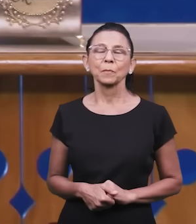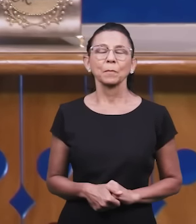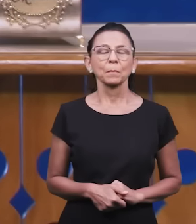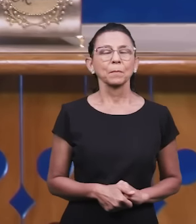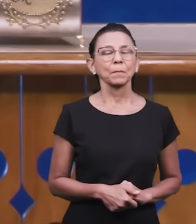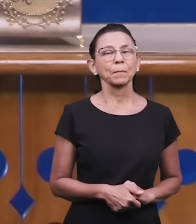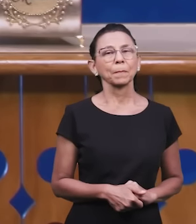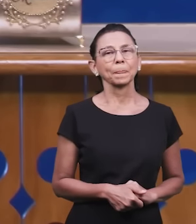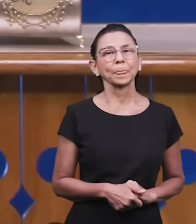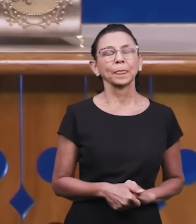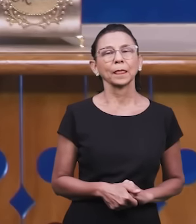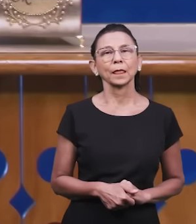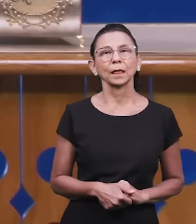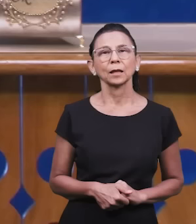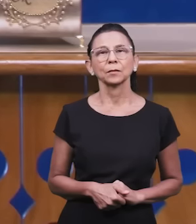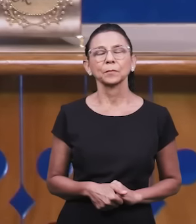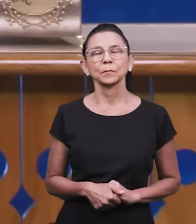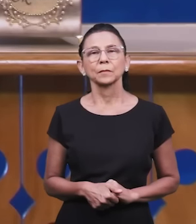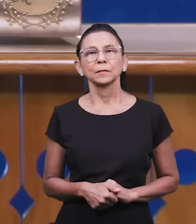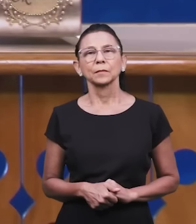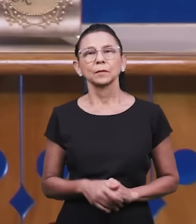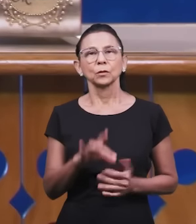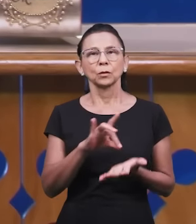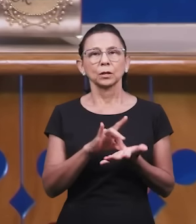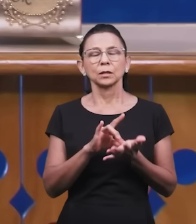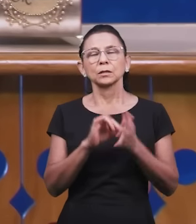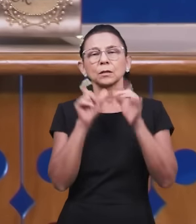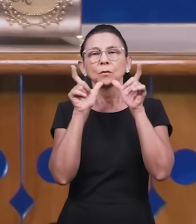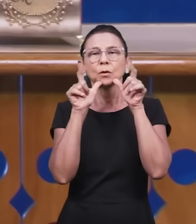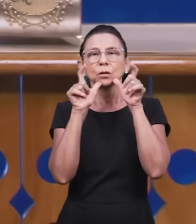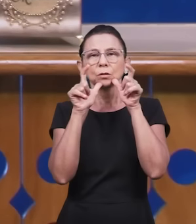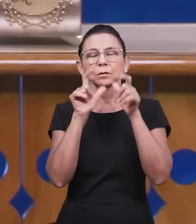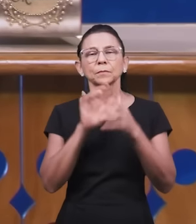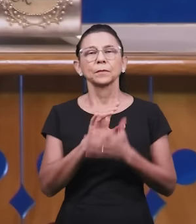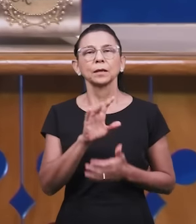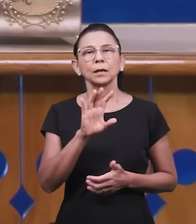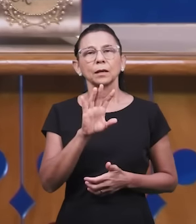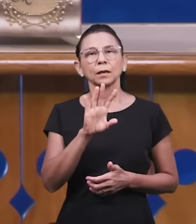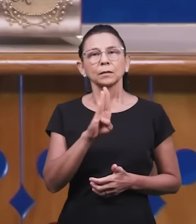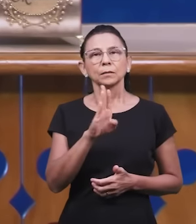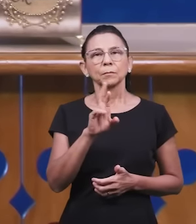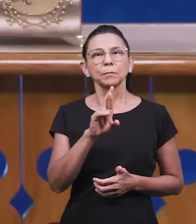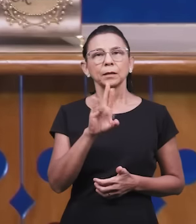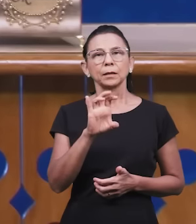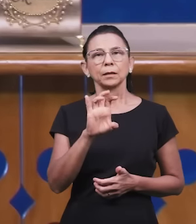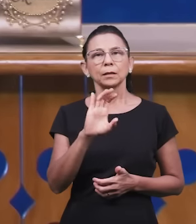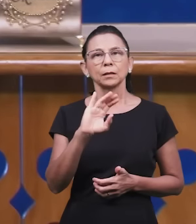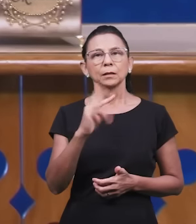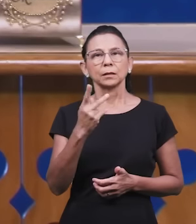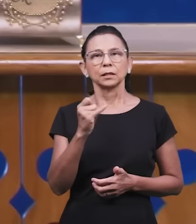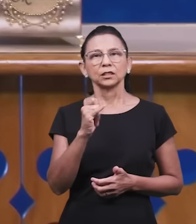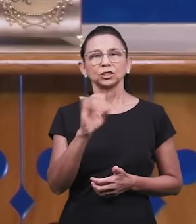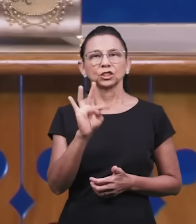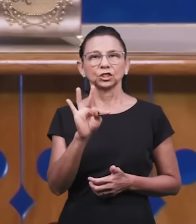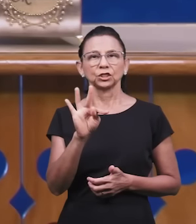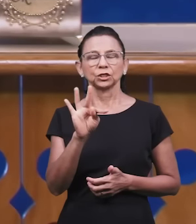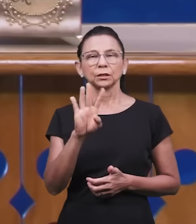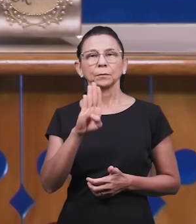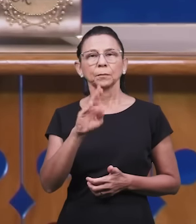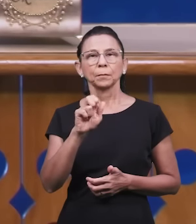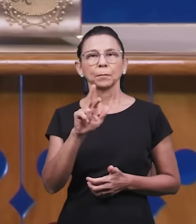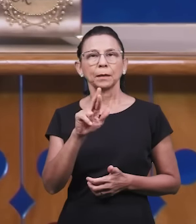Lá no original hebraico, desse primeiro verso, diz assim: Bereshit bara Elohim. E o verbo bara, que é o verbo